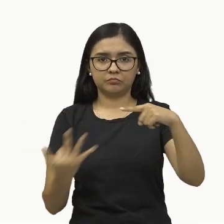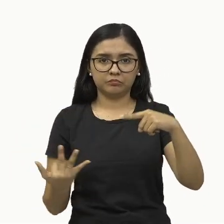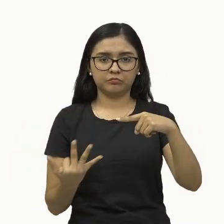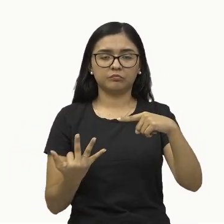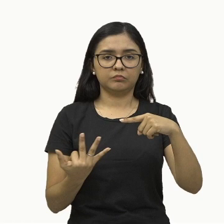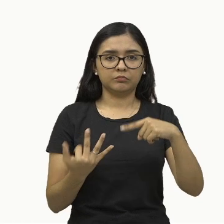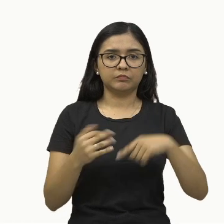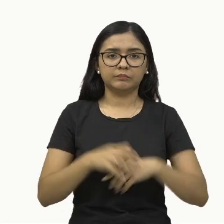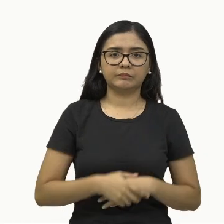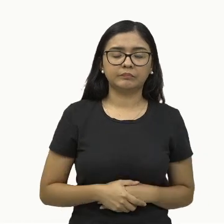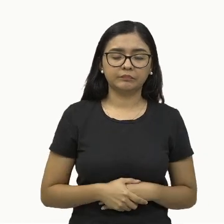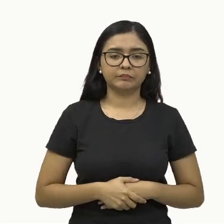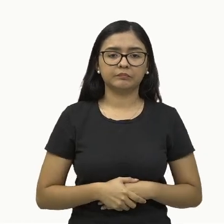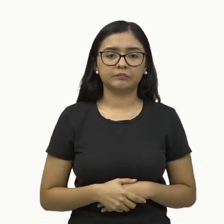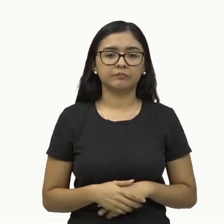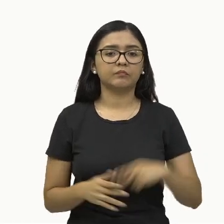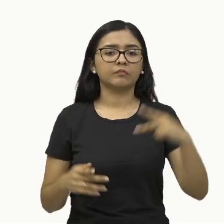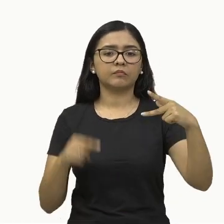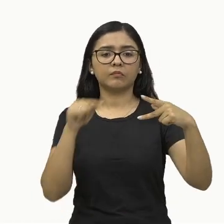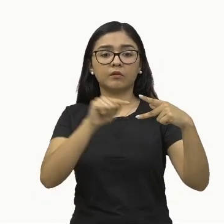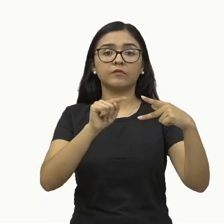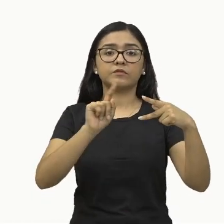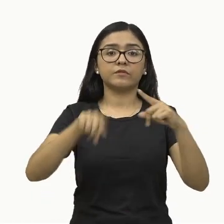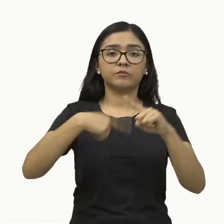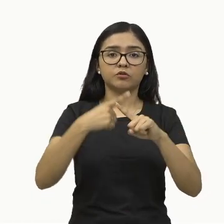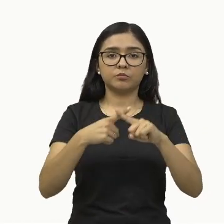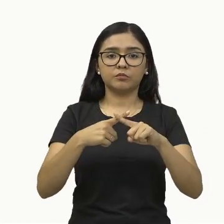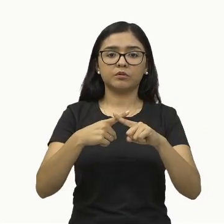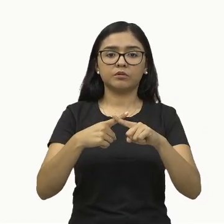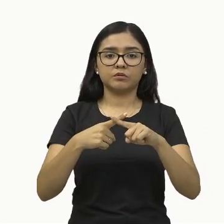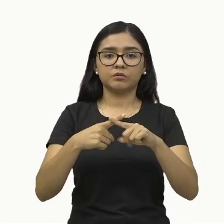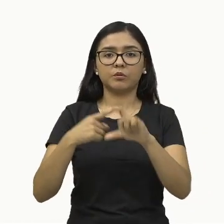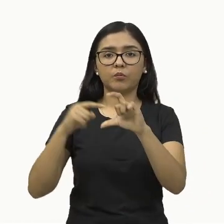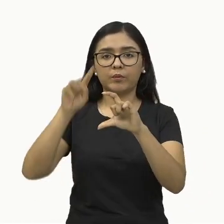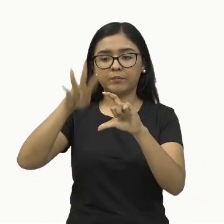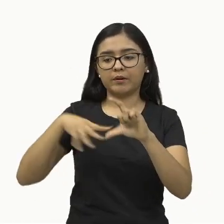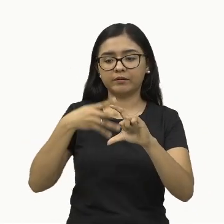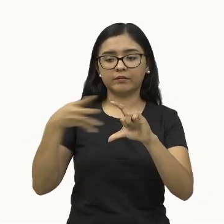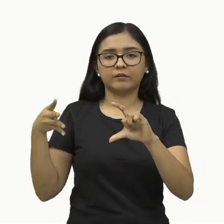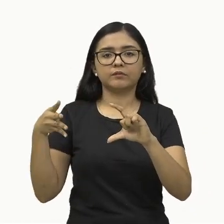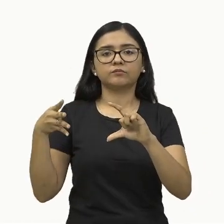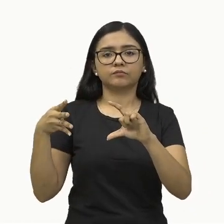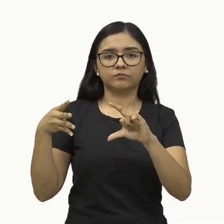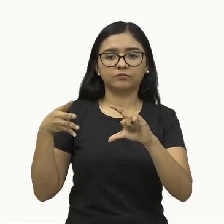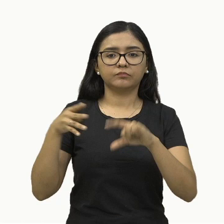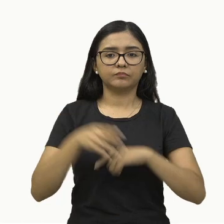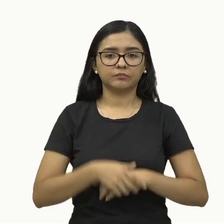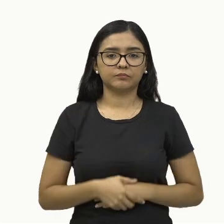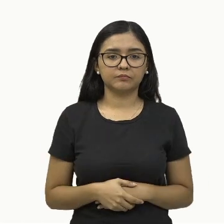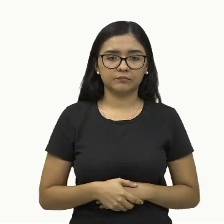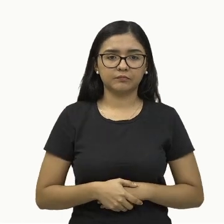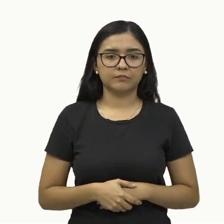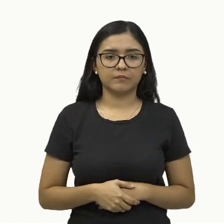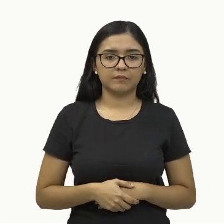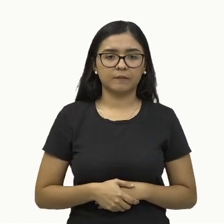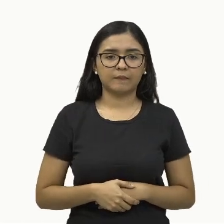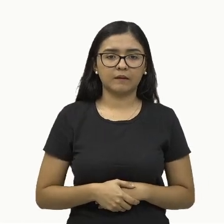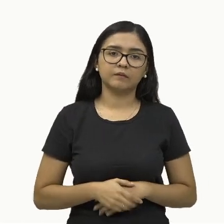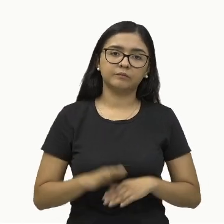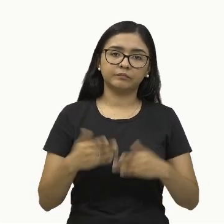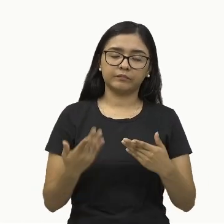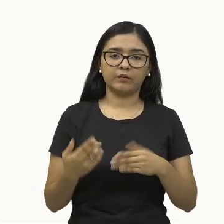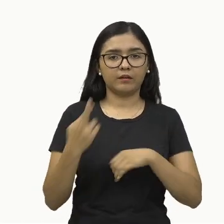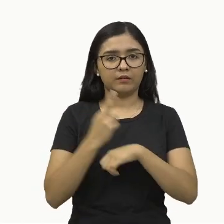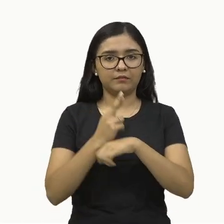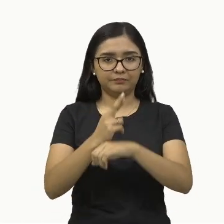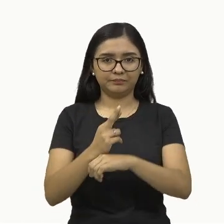real, e vou multiplicar com a minha matriz, tá? Nesse caso aqui, a